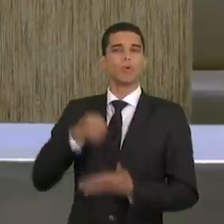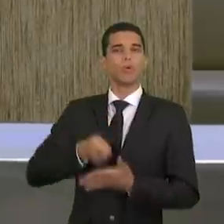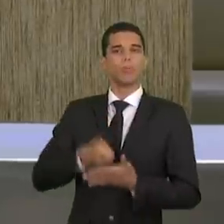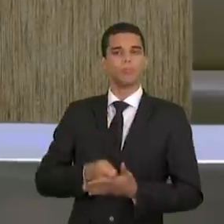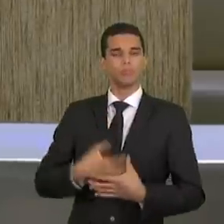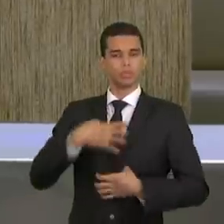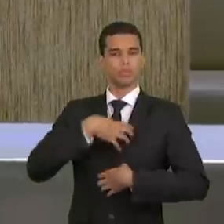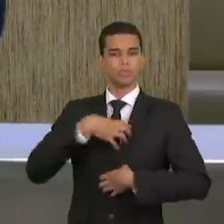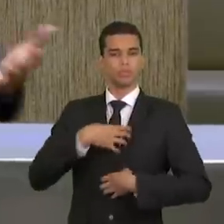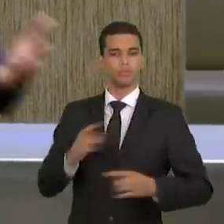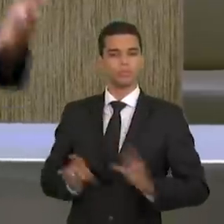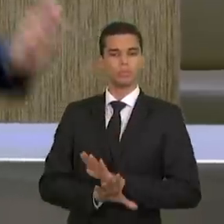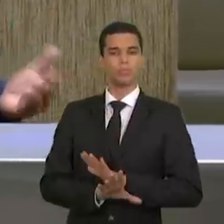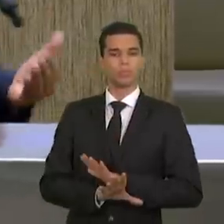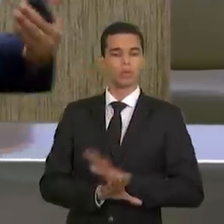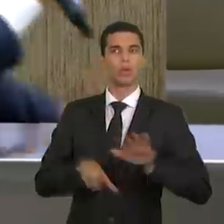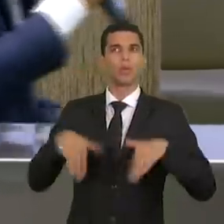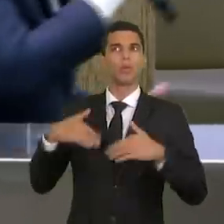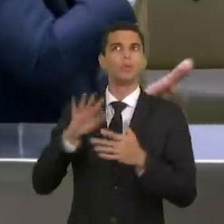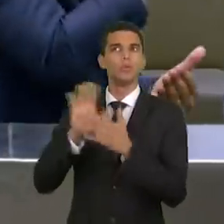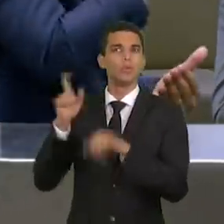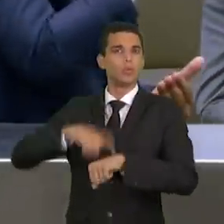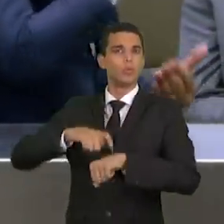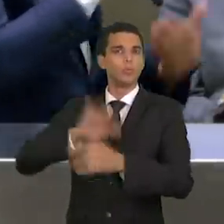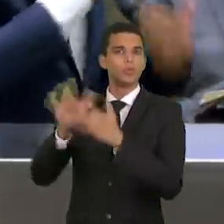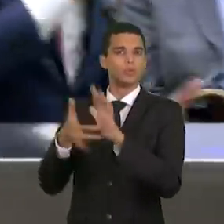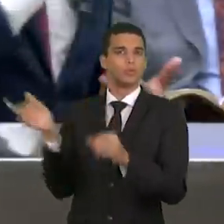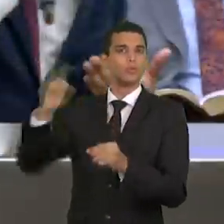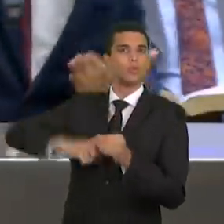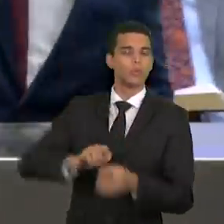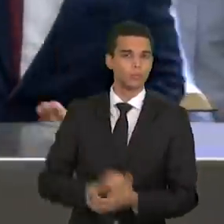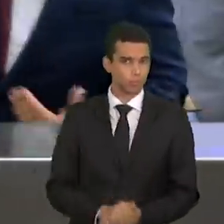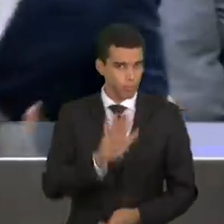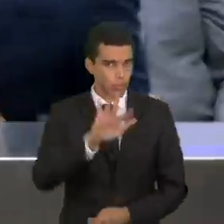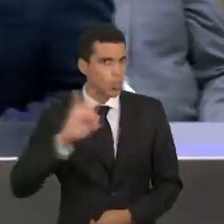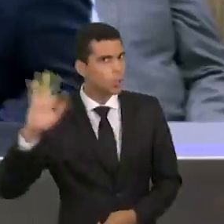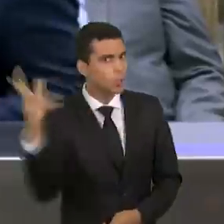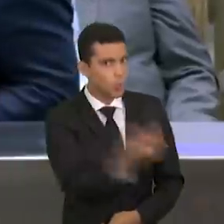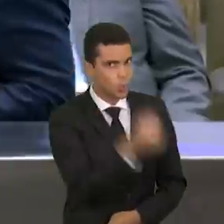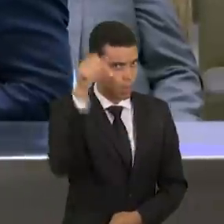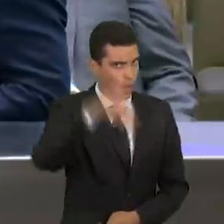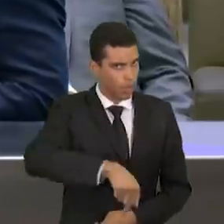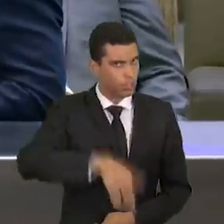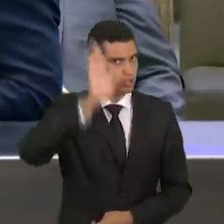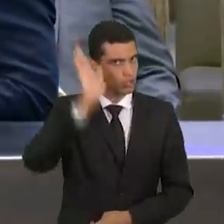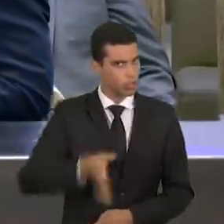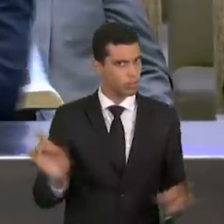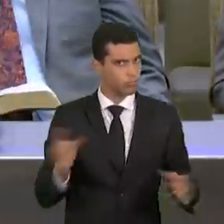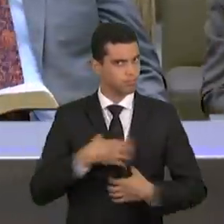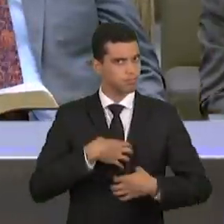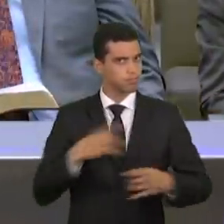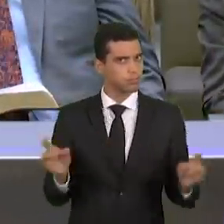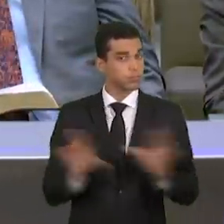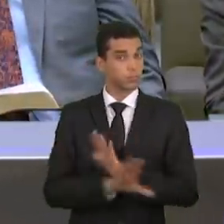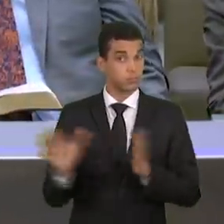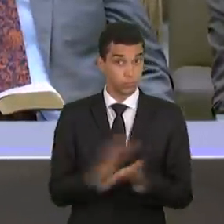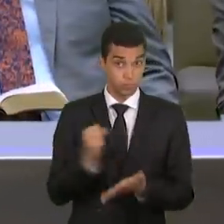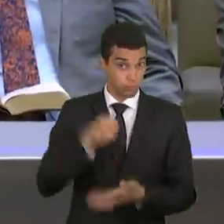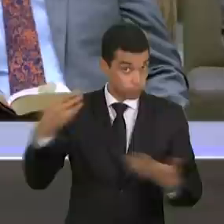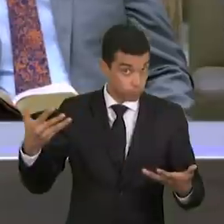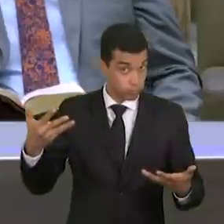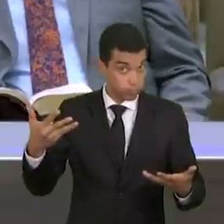momento? Será que todos nós que aqui estamos preparados para o arrebatamento? Daí a